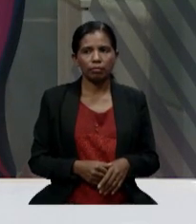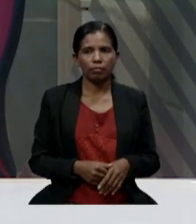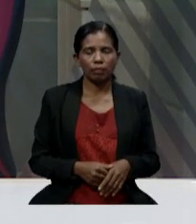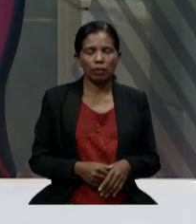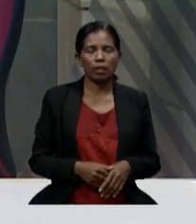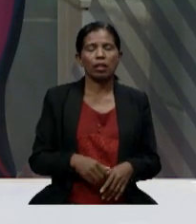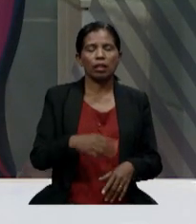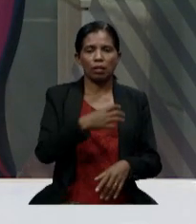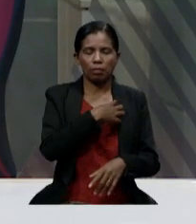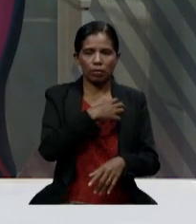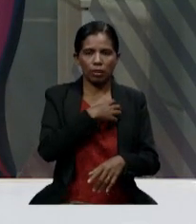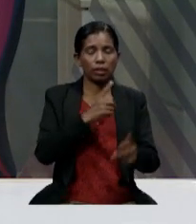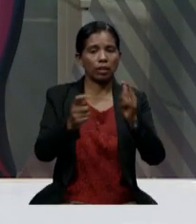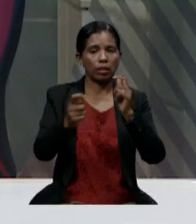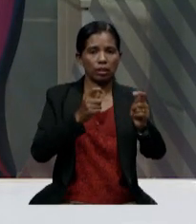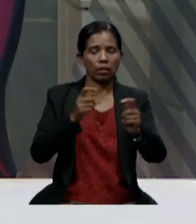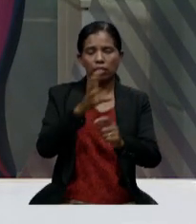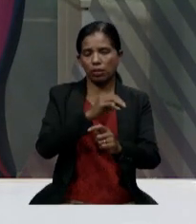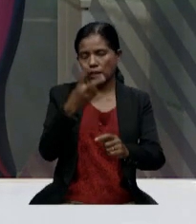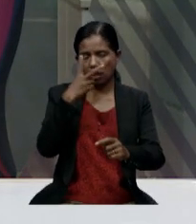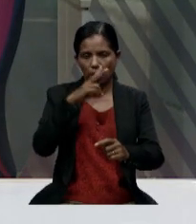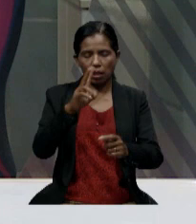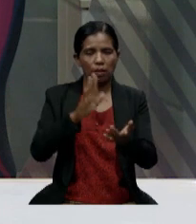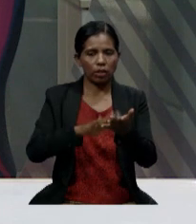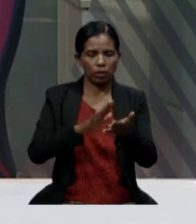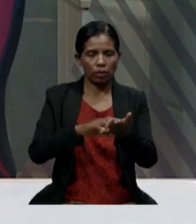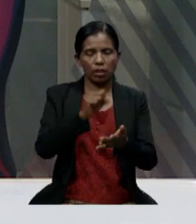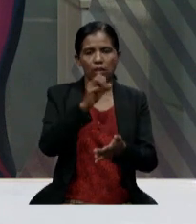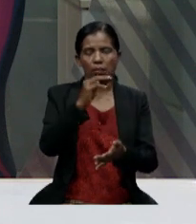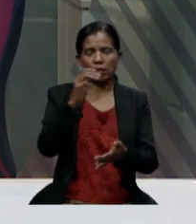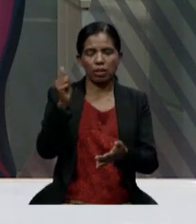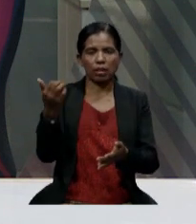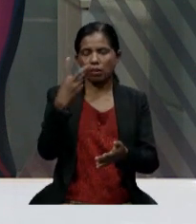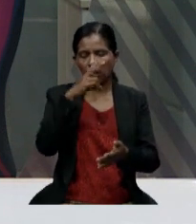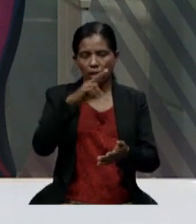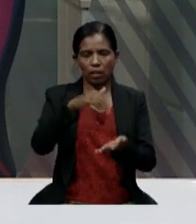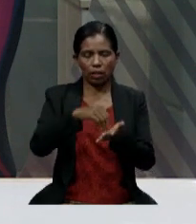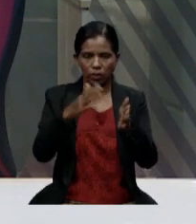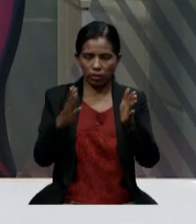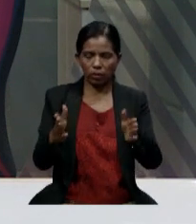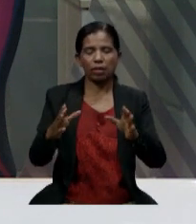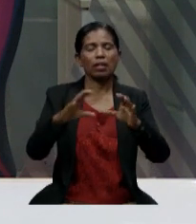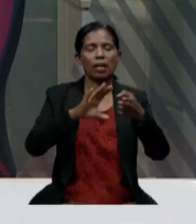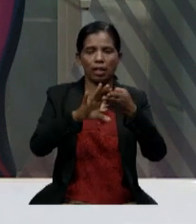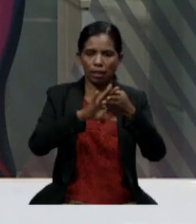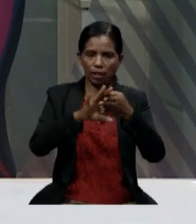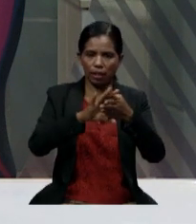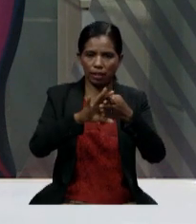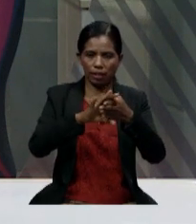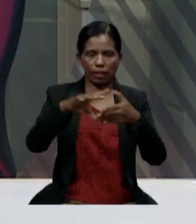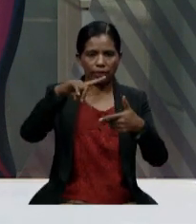Polícia de Trânsito Cial Operação ba Escola Secundária Sira a tu passa revista estudante Sira nha carta condução.